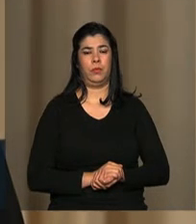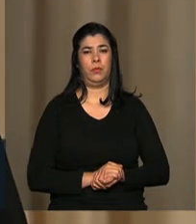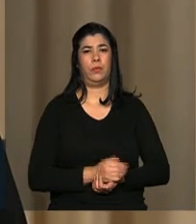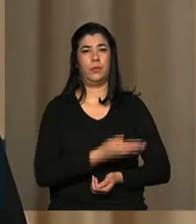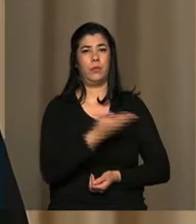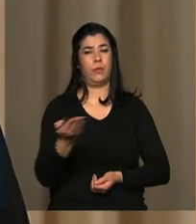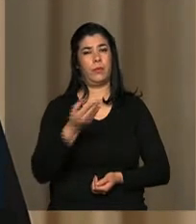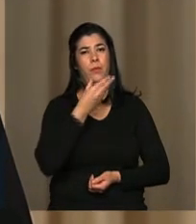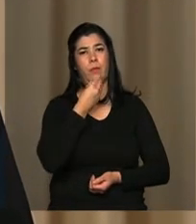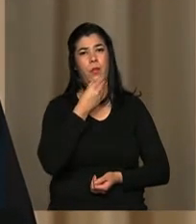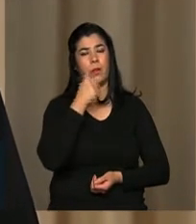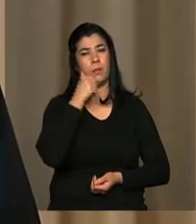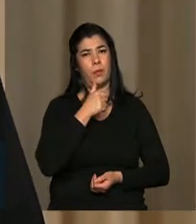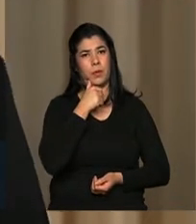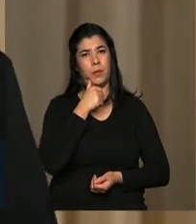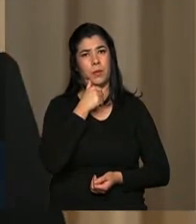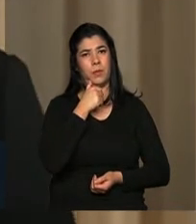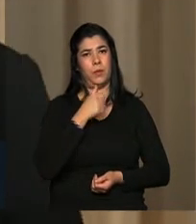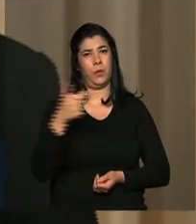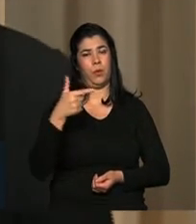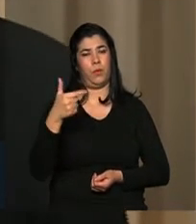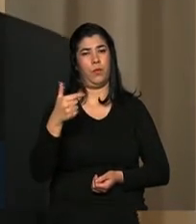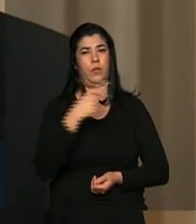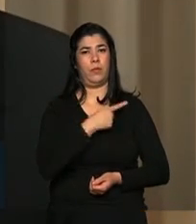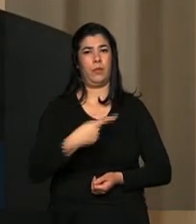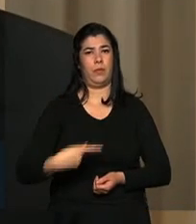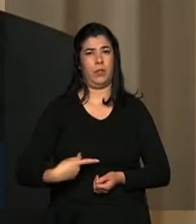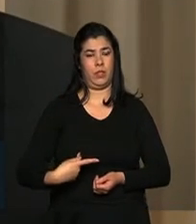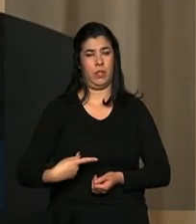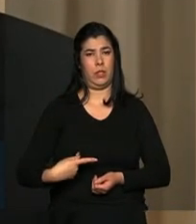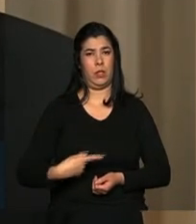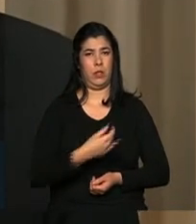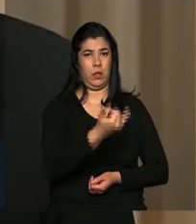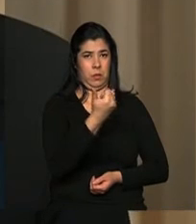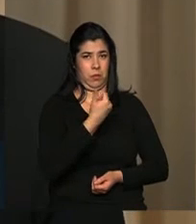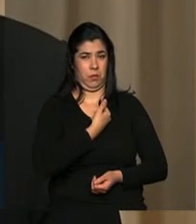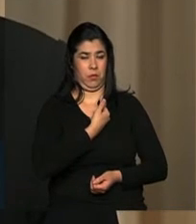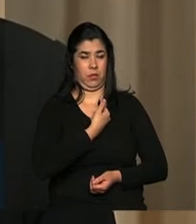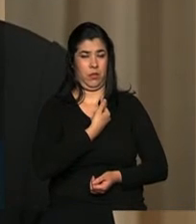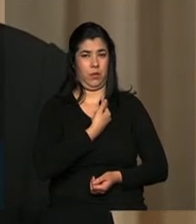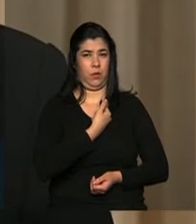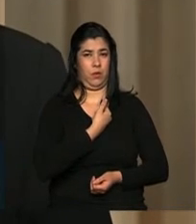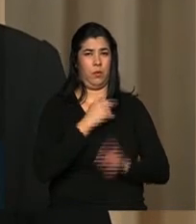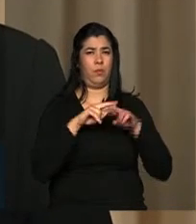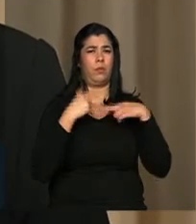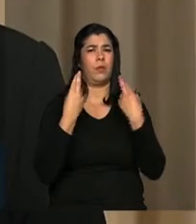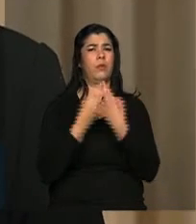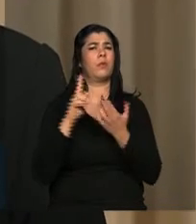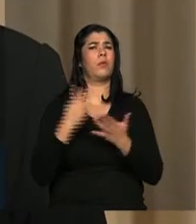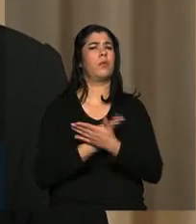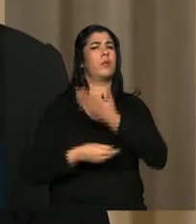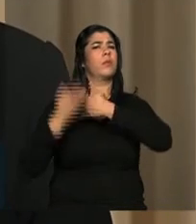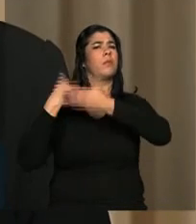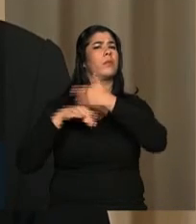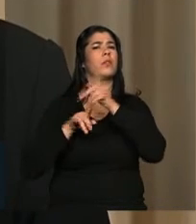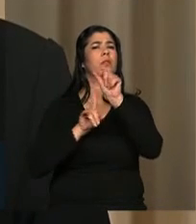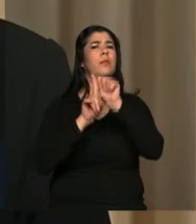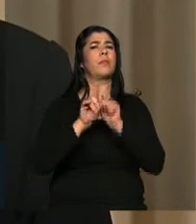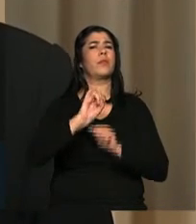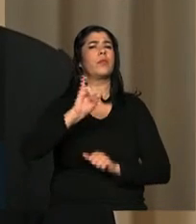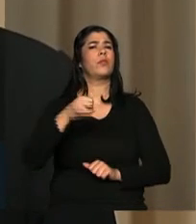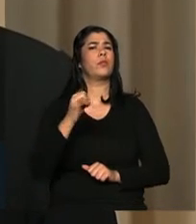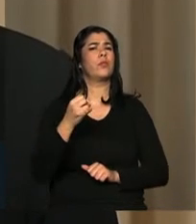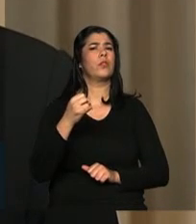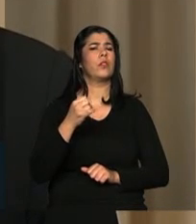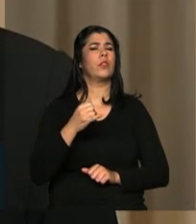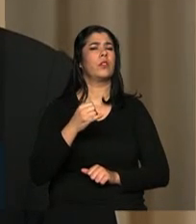Senhoras e senhores, o vice-presidente Biden disse-me, quando nos reunimos em janeiro, que sabia que